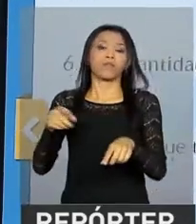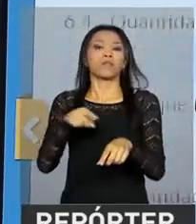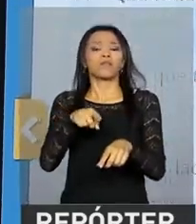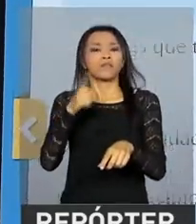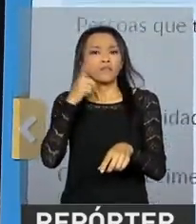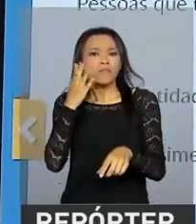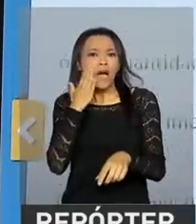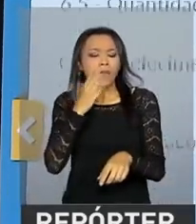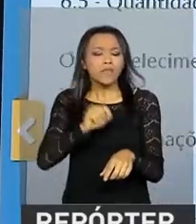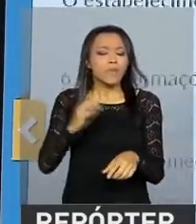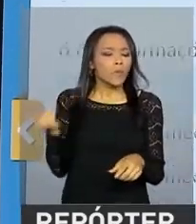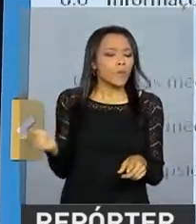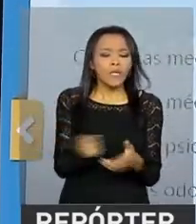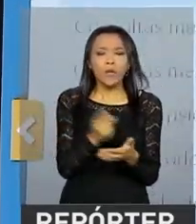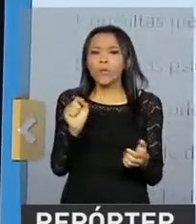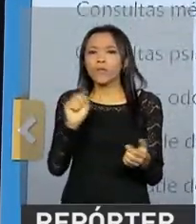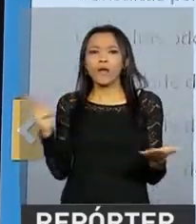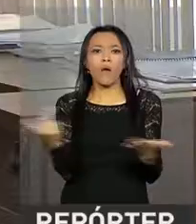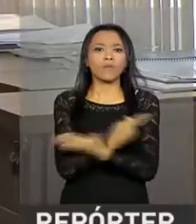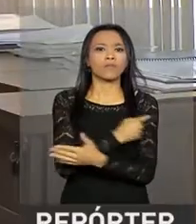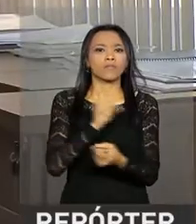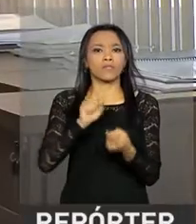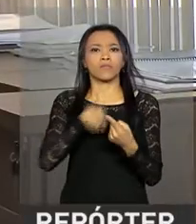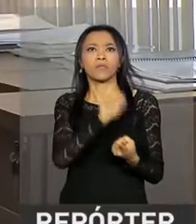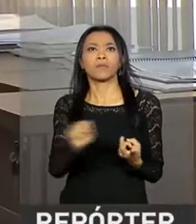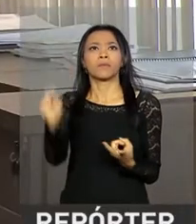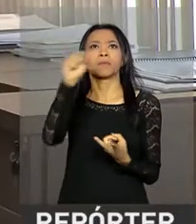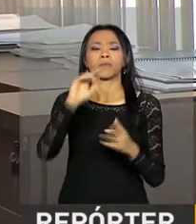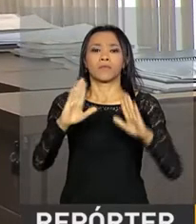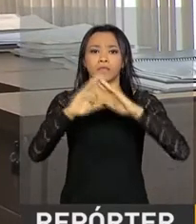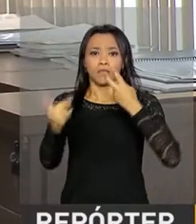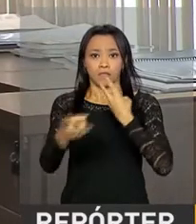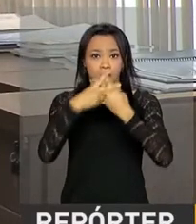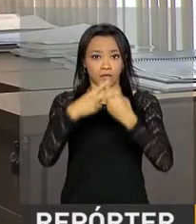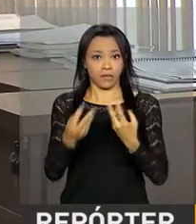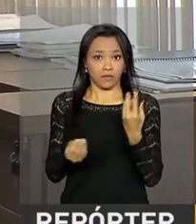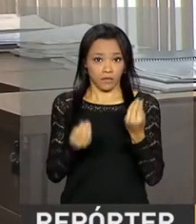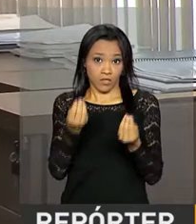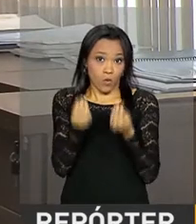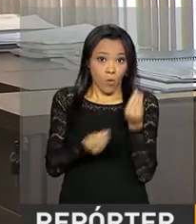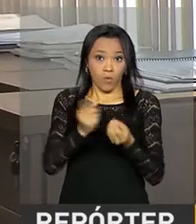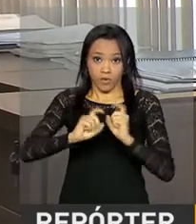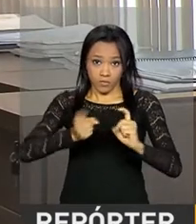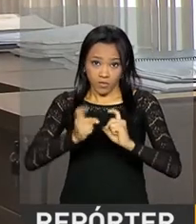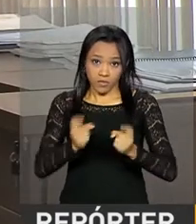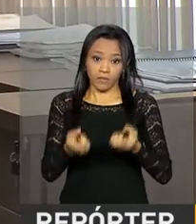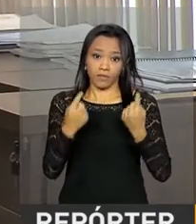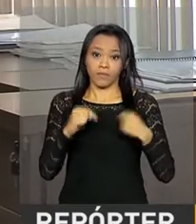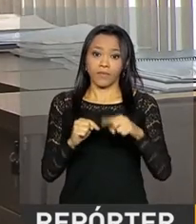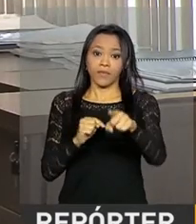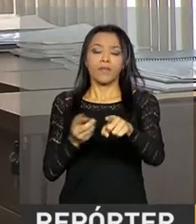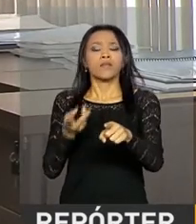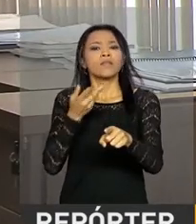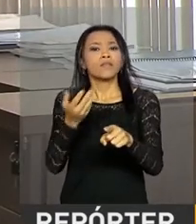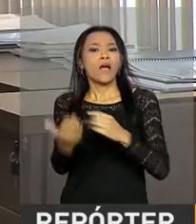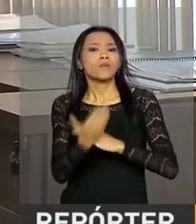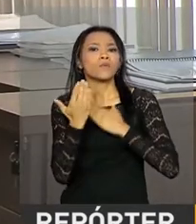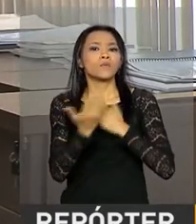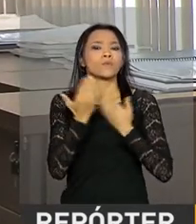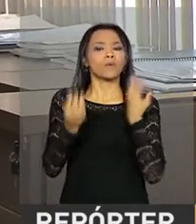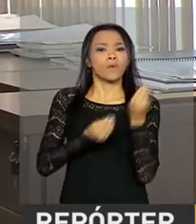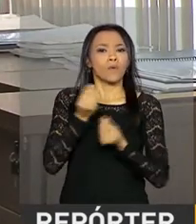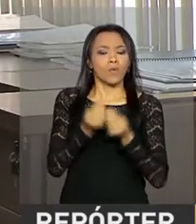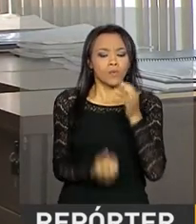e aprimorar a gestão das unidades. Isso nos dá ferramentas de desenvolvermos políticas